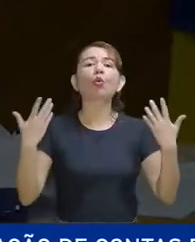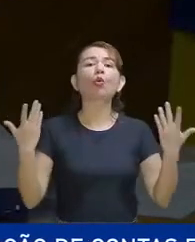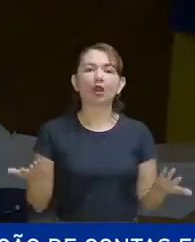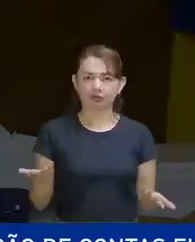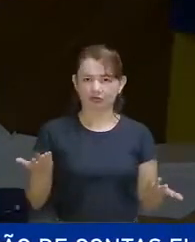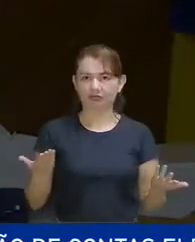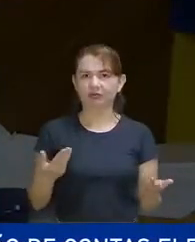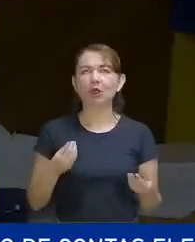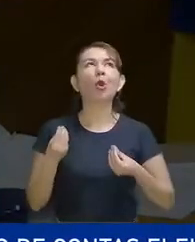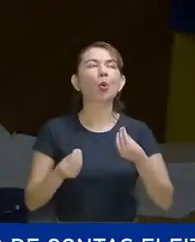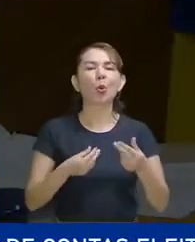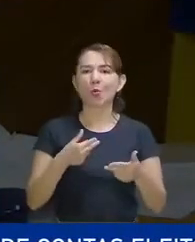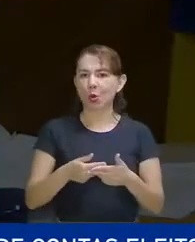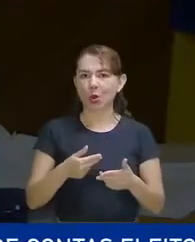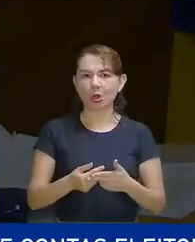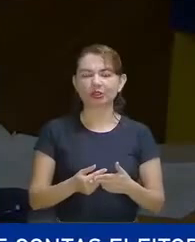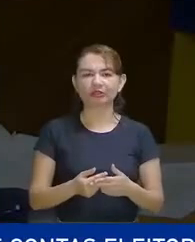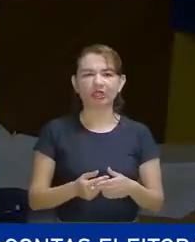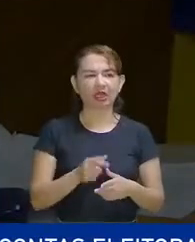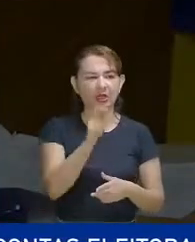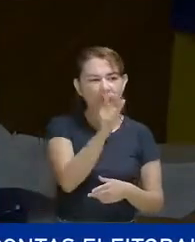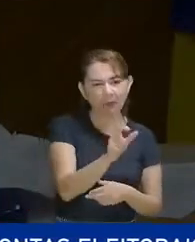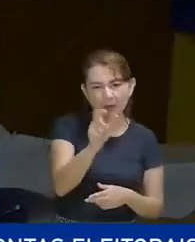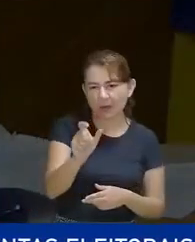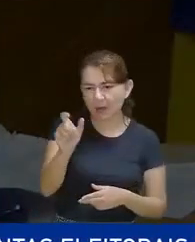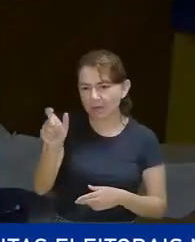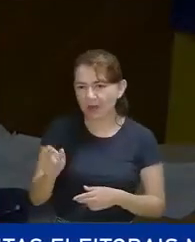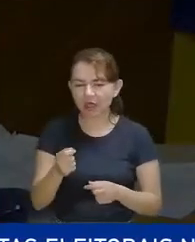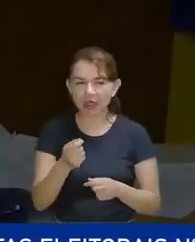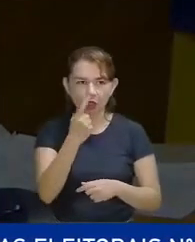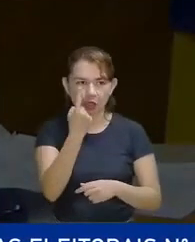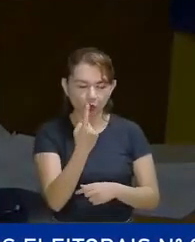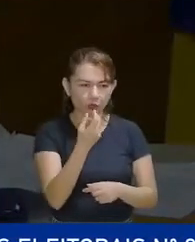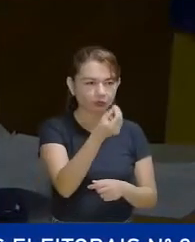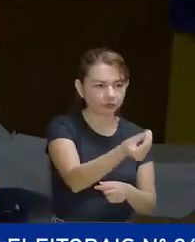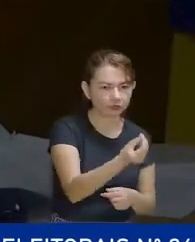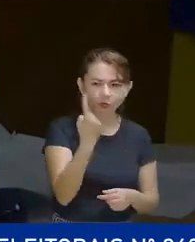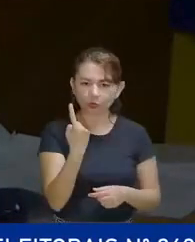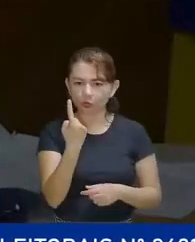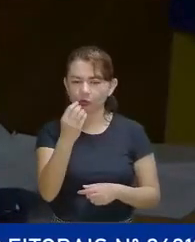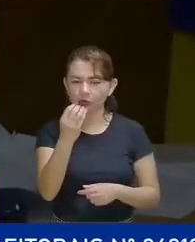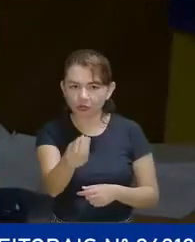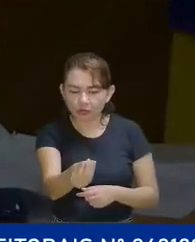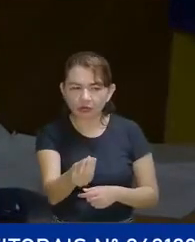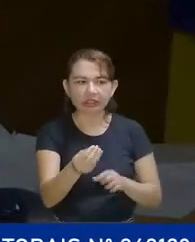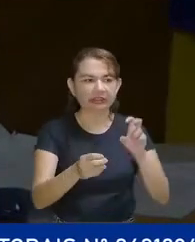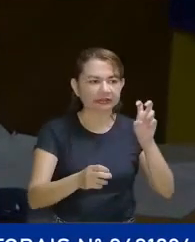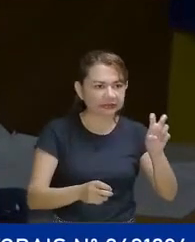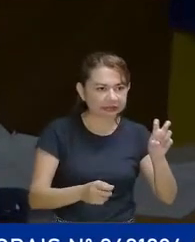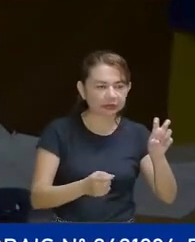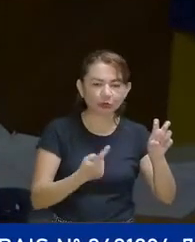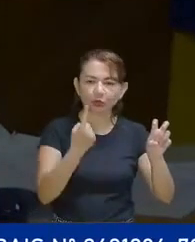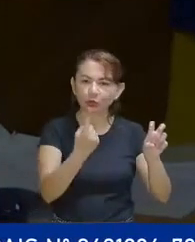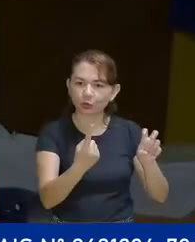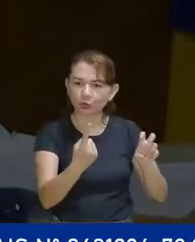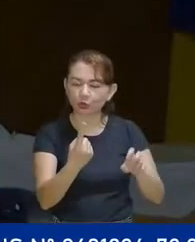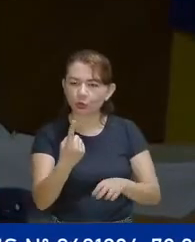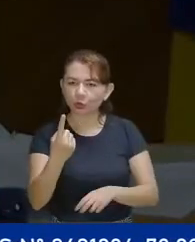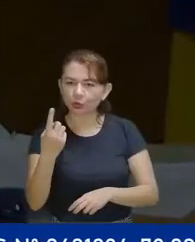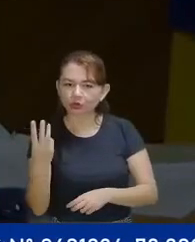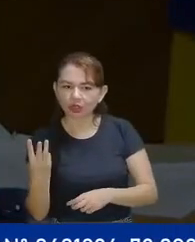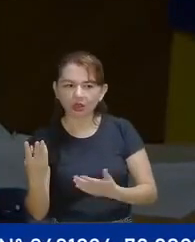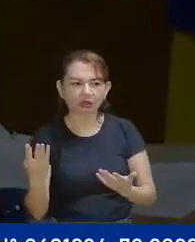ser usado, se é um por cada eleitor ou se é 5 santinhos para cada eleitor. Não é assim que funciona a regra do